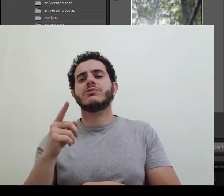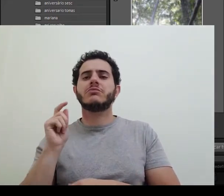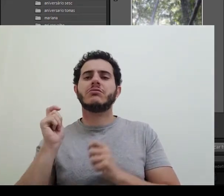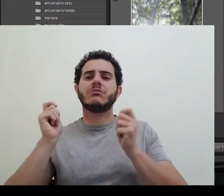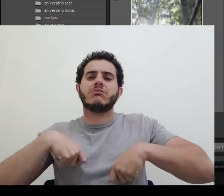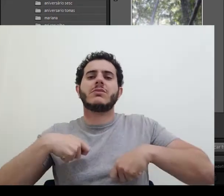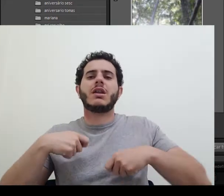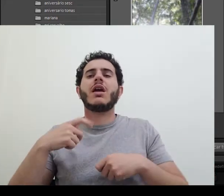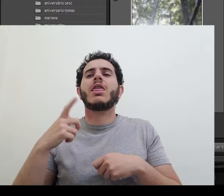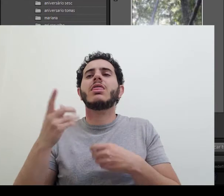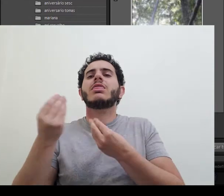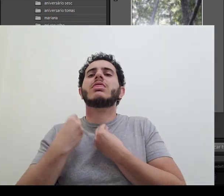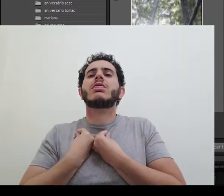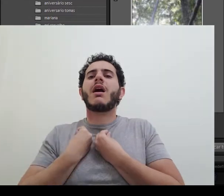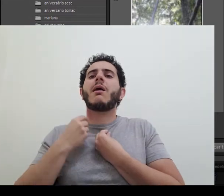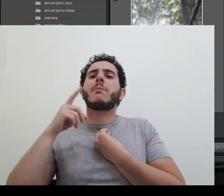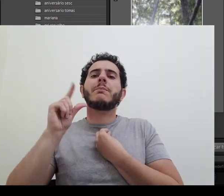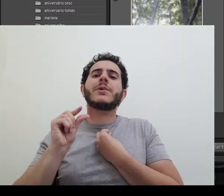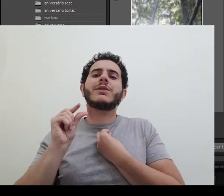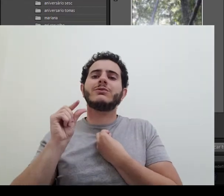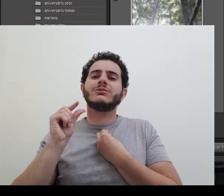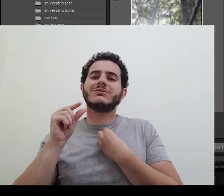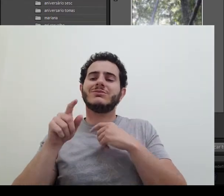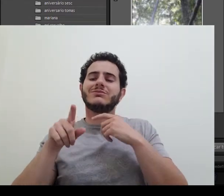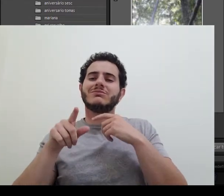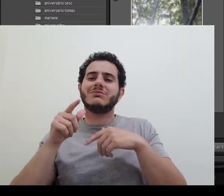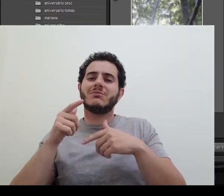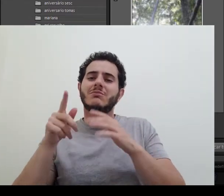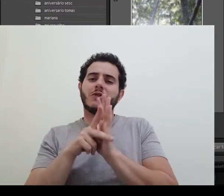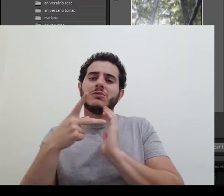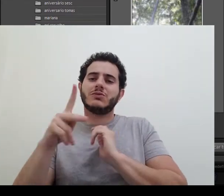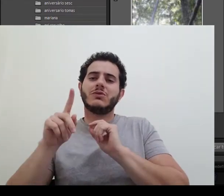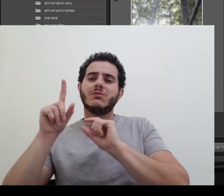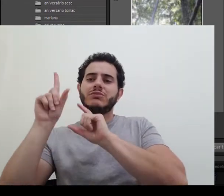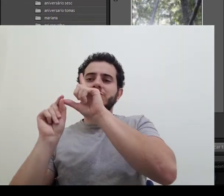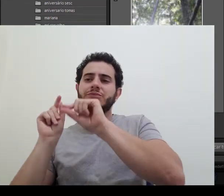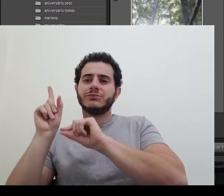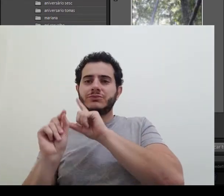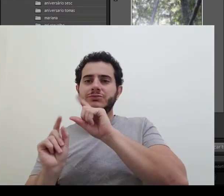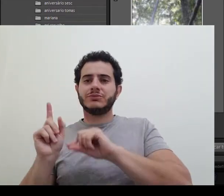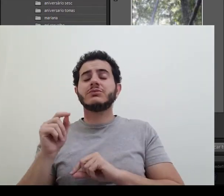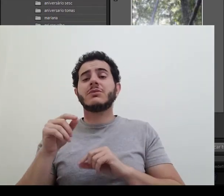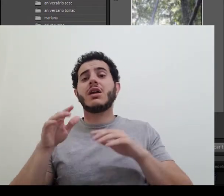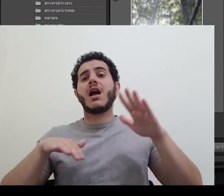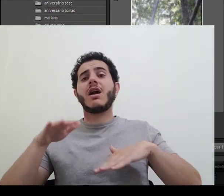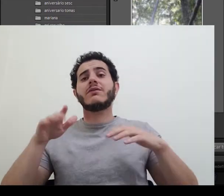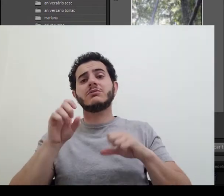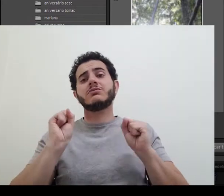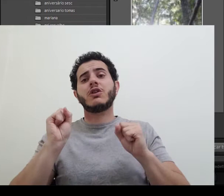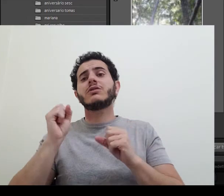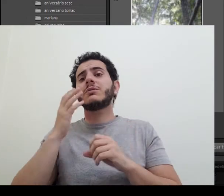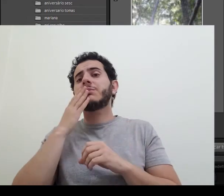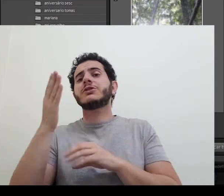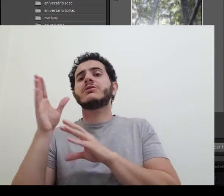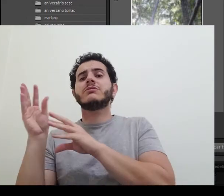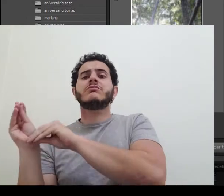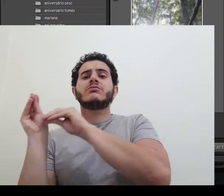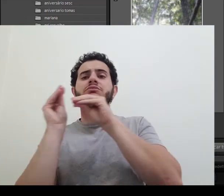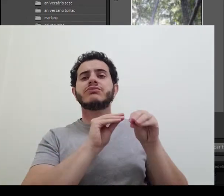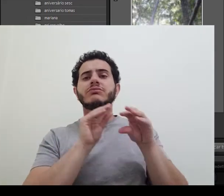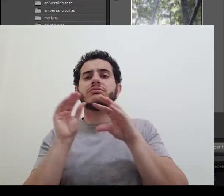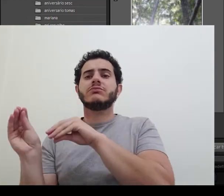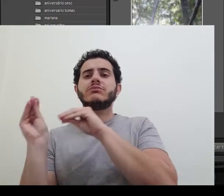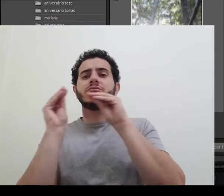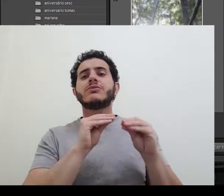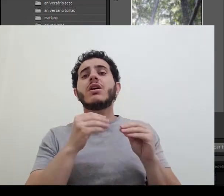Quando você adiciona, ele te dá menos opções. Eu vou colocar uma opção única aqui que já é interessante, que é aplicar durante a importação. Eu já vou